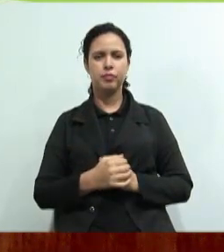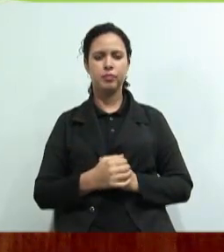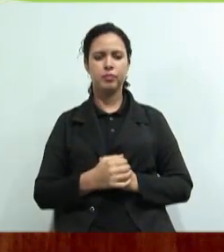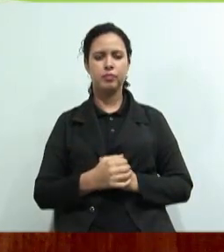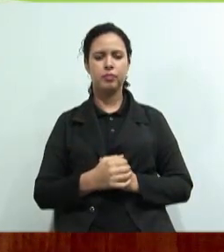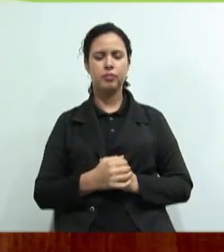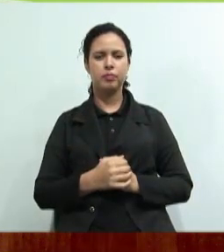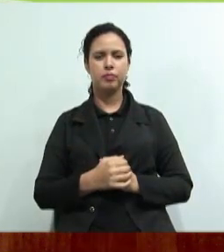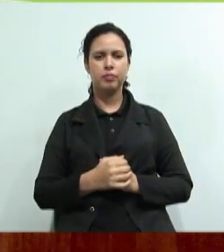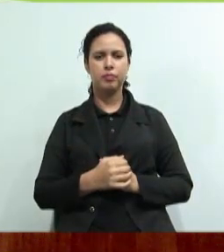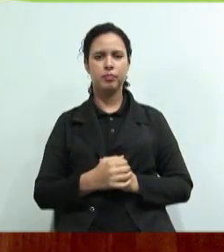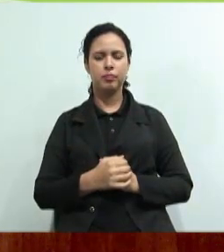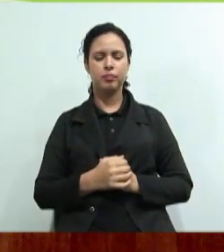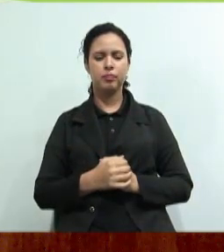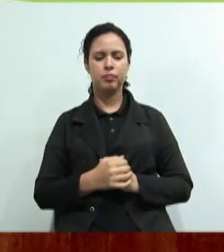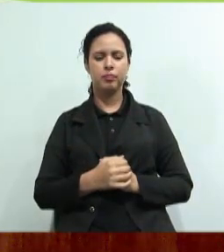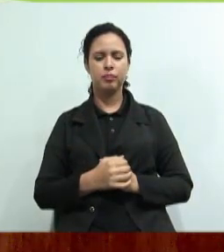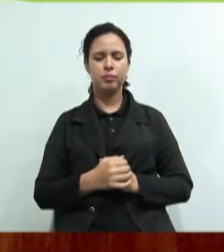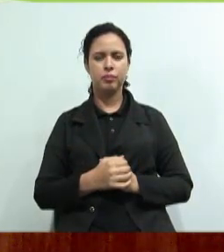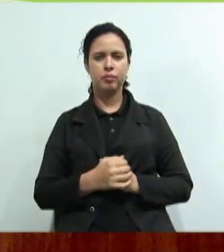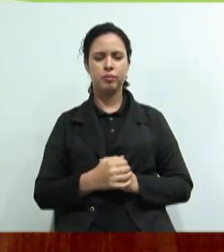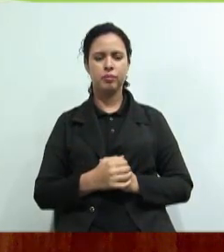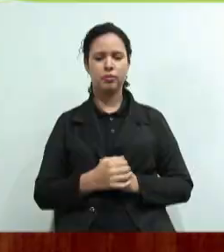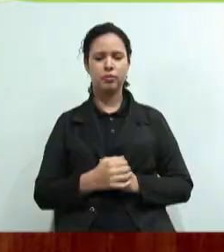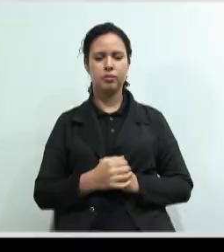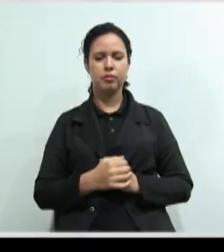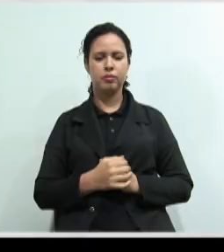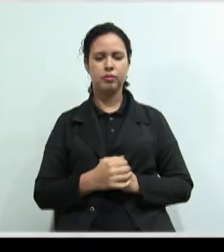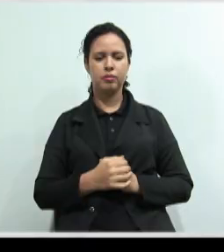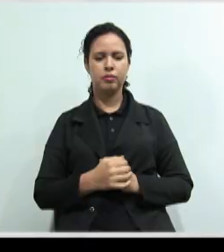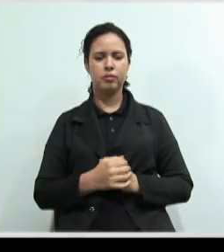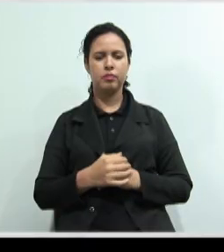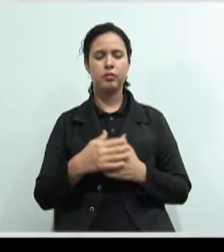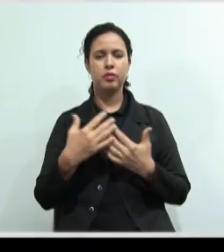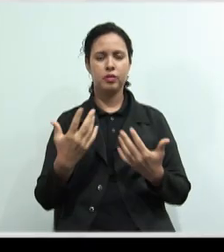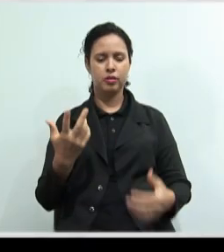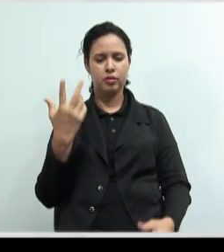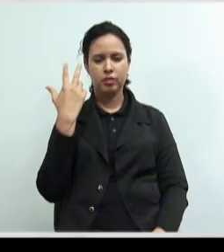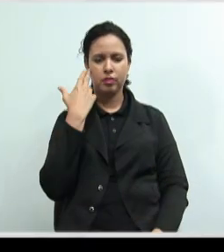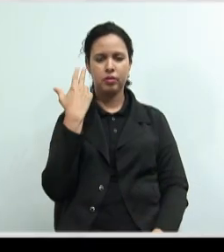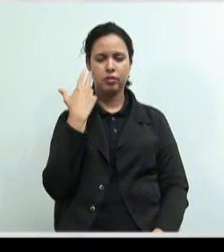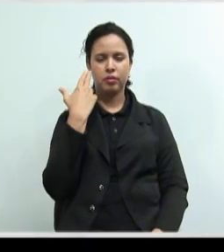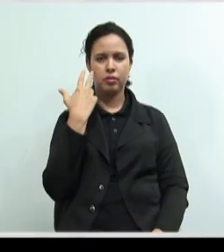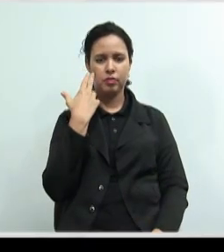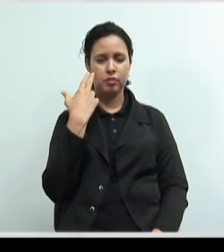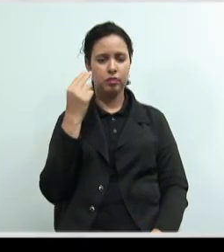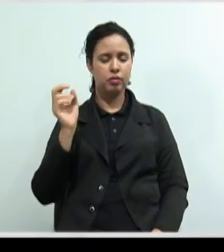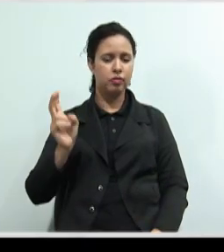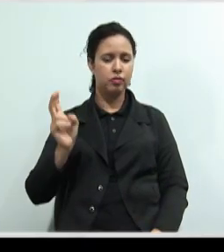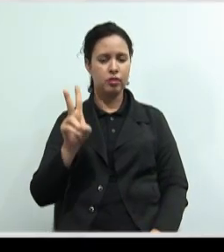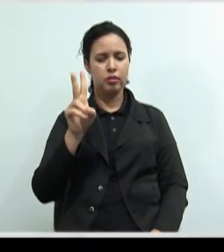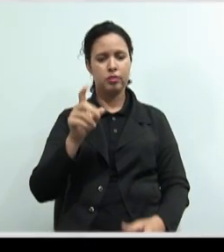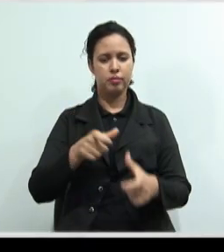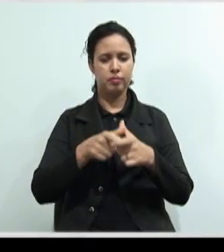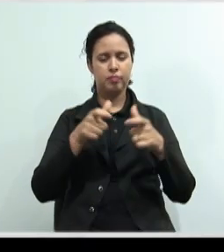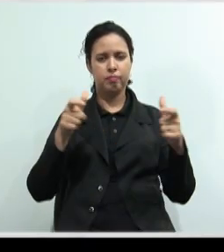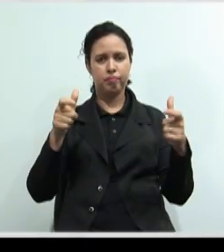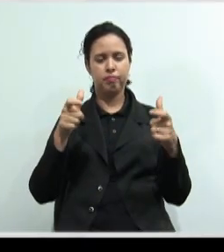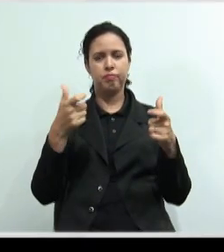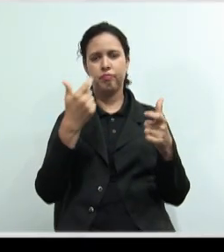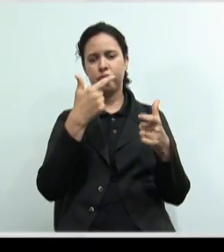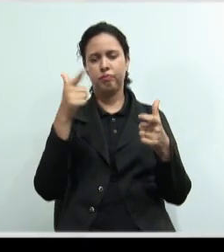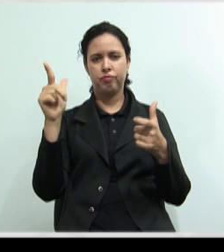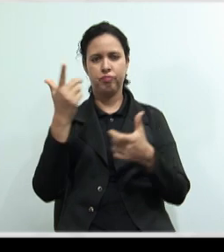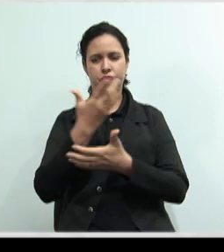exercício, que é a seguinte: normalmente o preço é maior com a participação de atravessadores